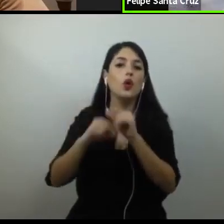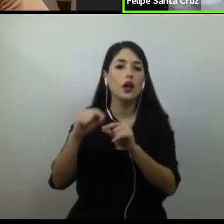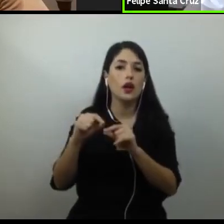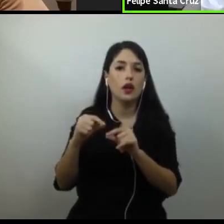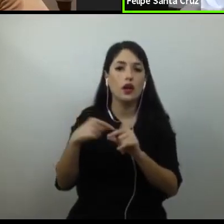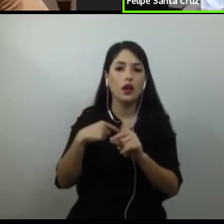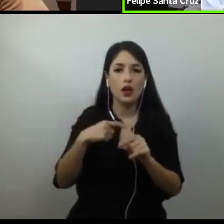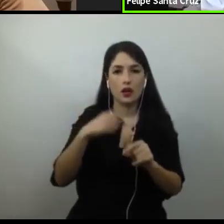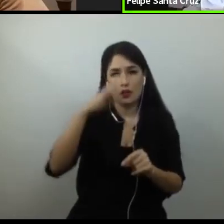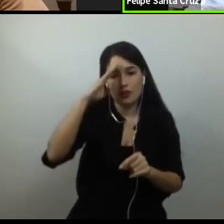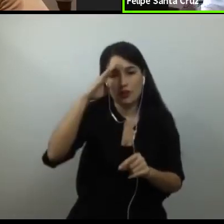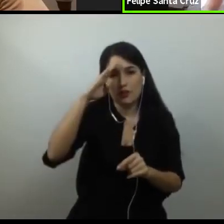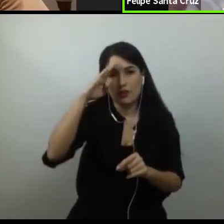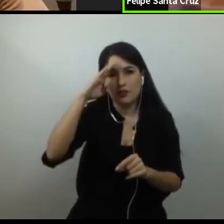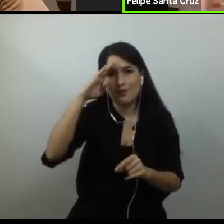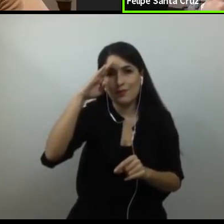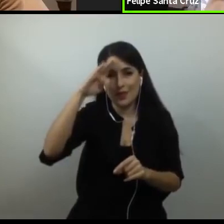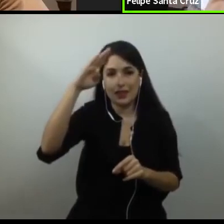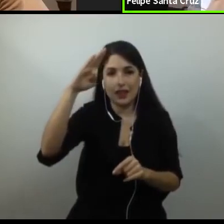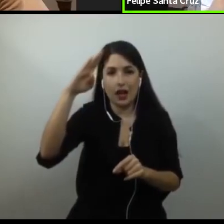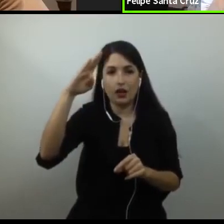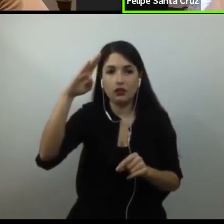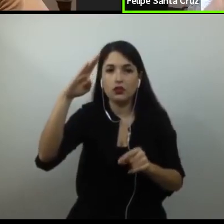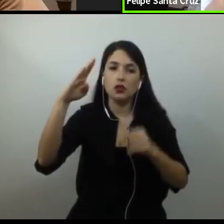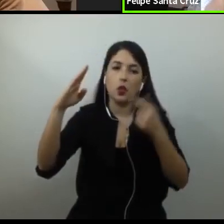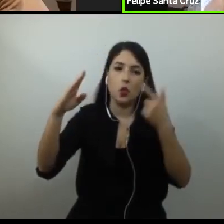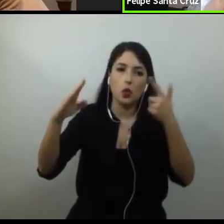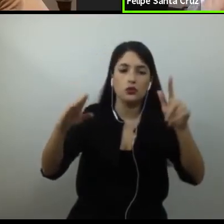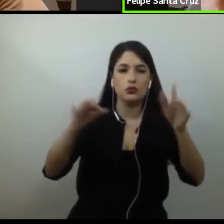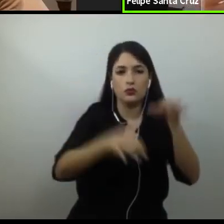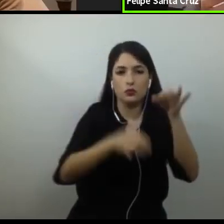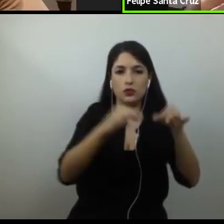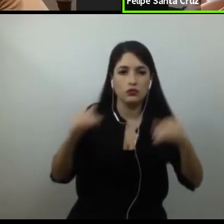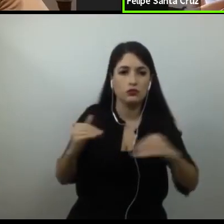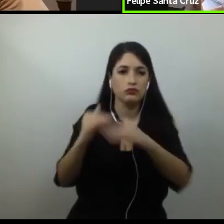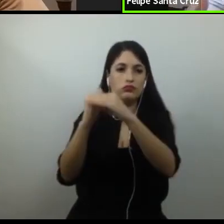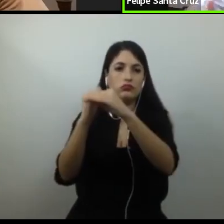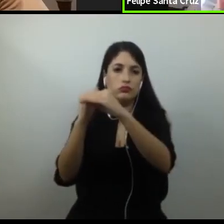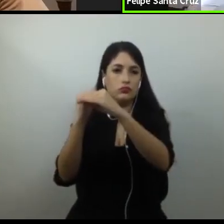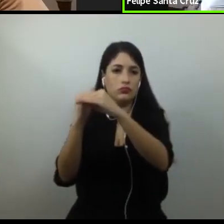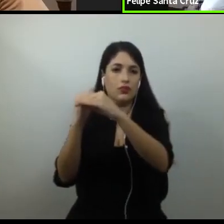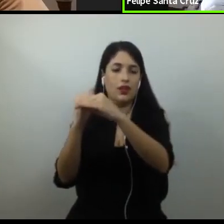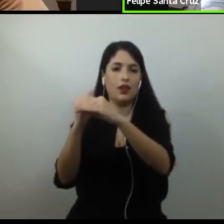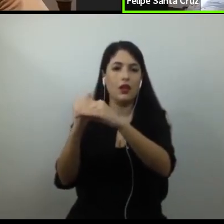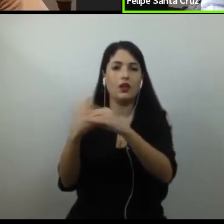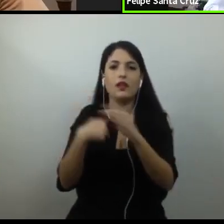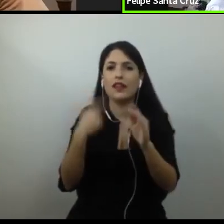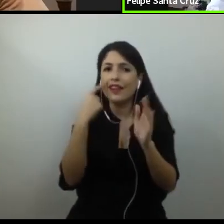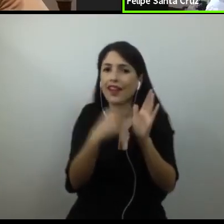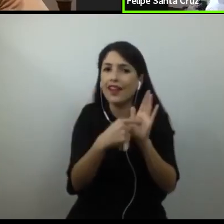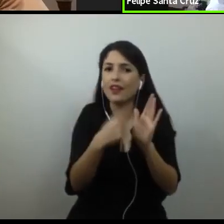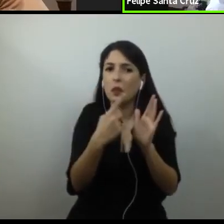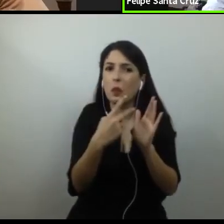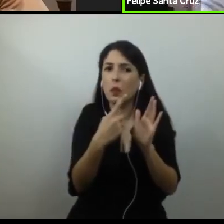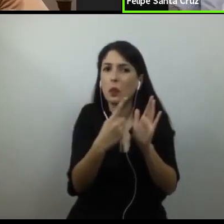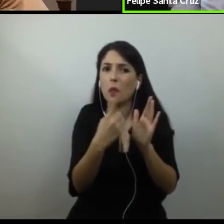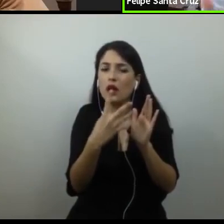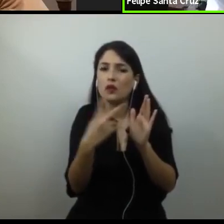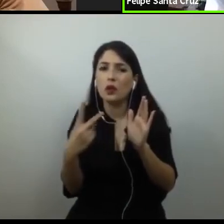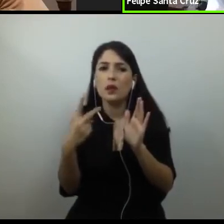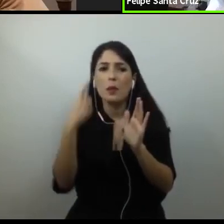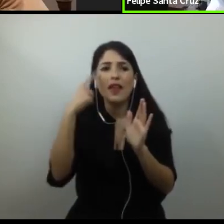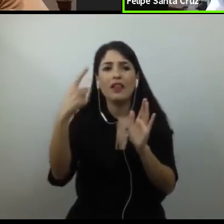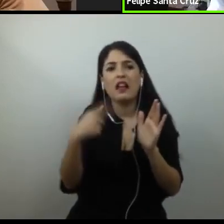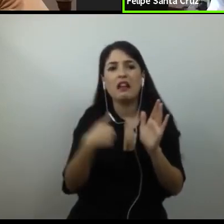é desconstituir a história. É dizer, olha, eu tenho uma história só para mim. Né? Quem acompanhou